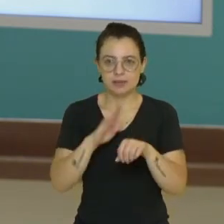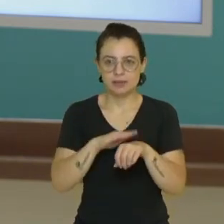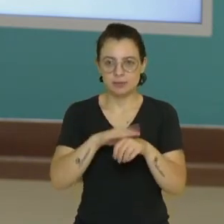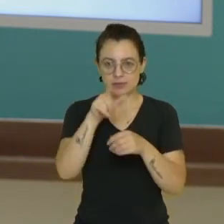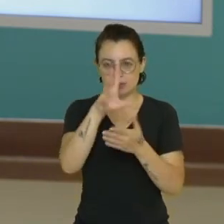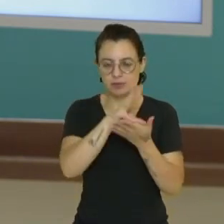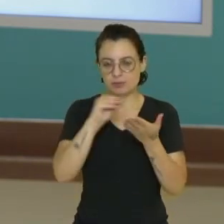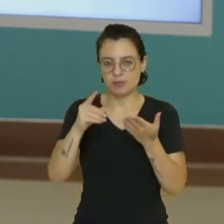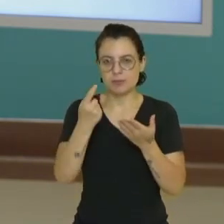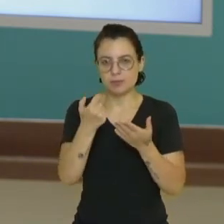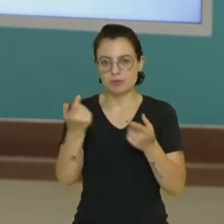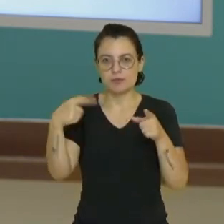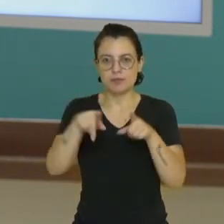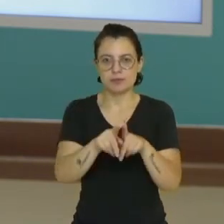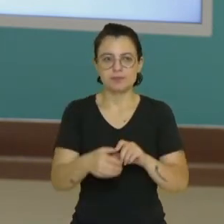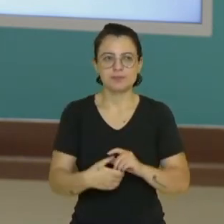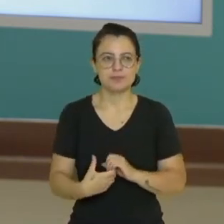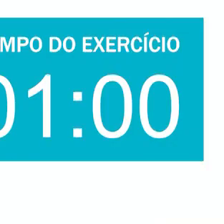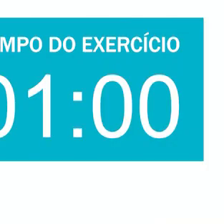anotar e eu já retorno.